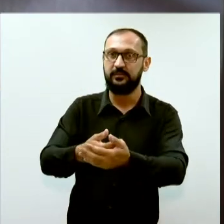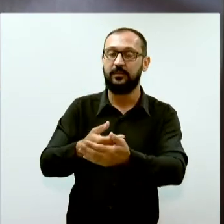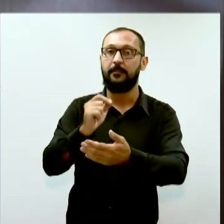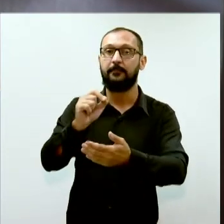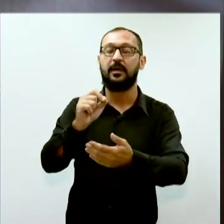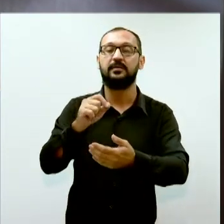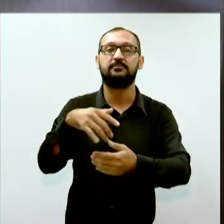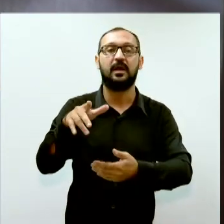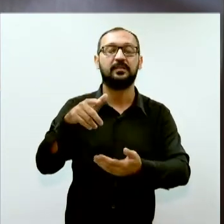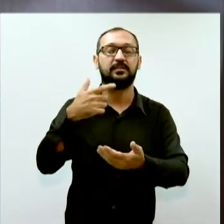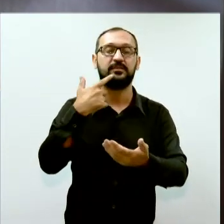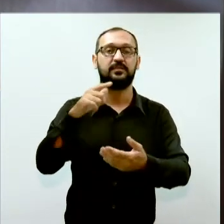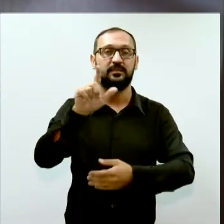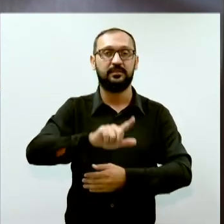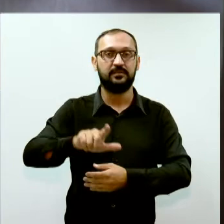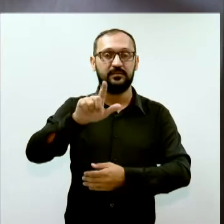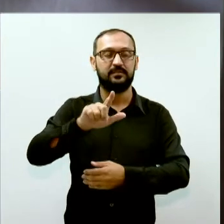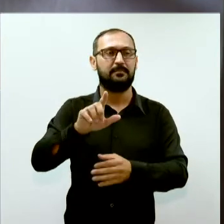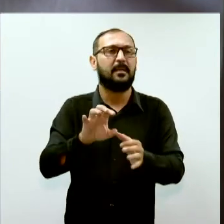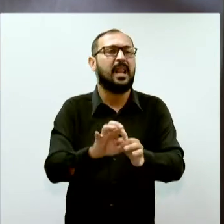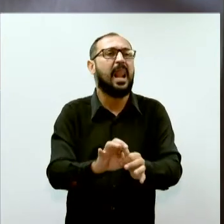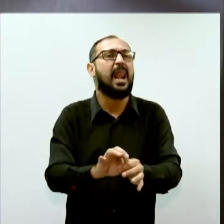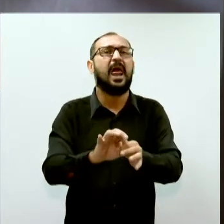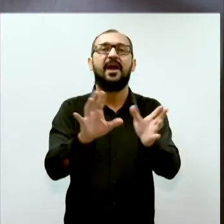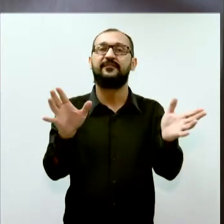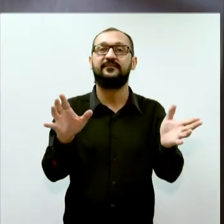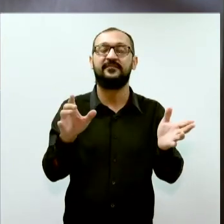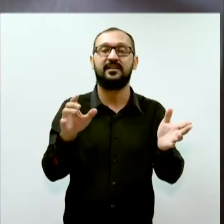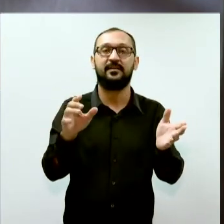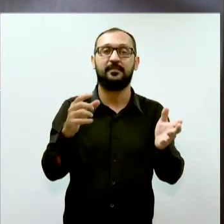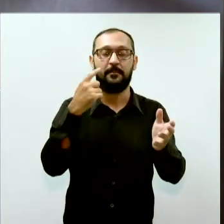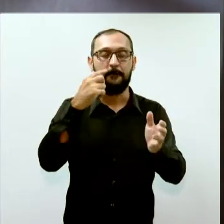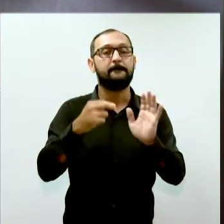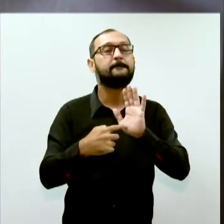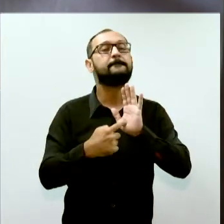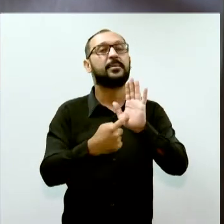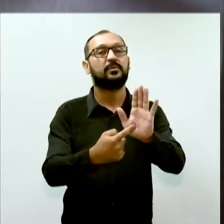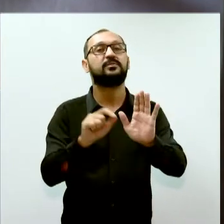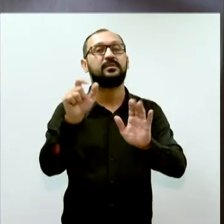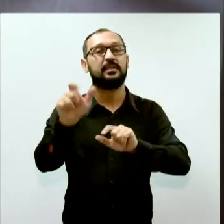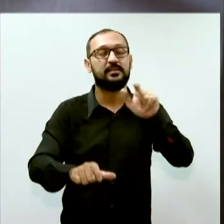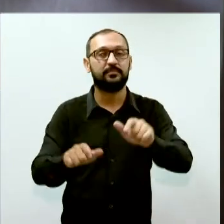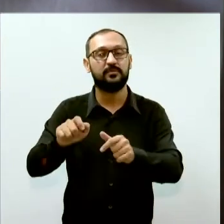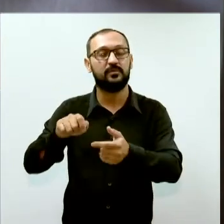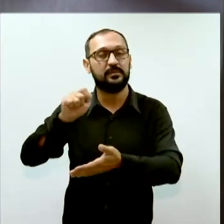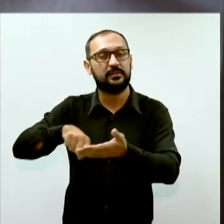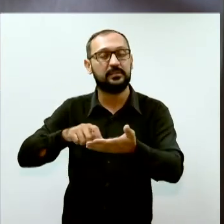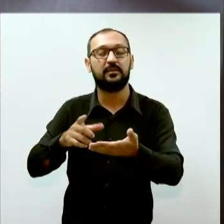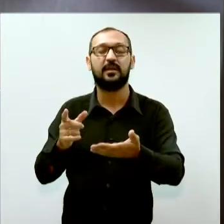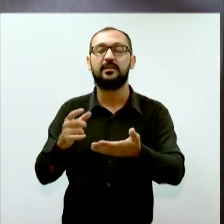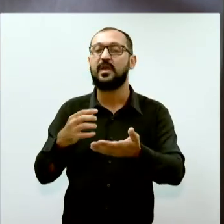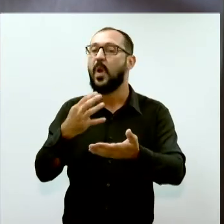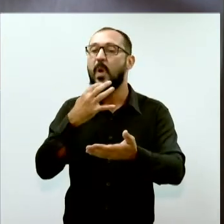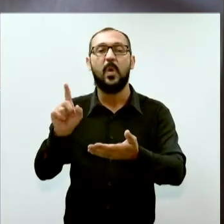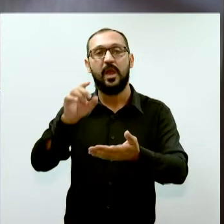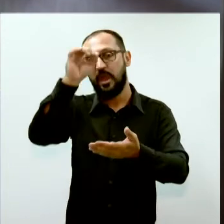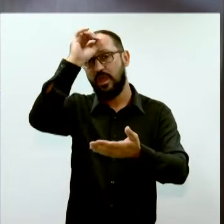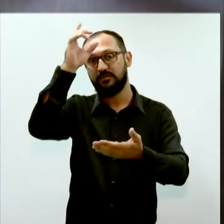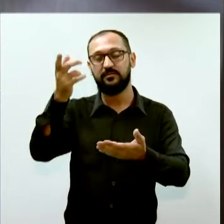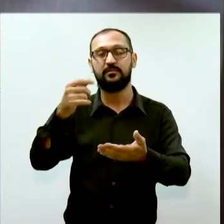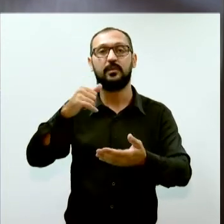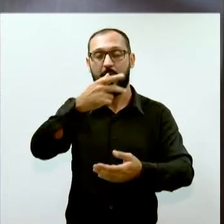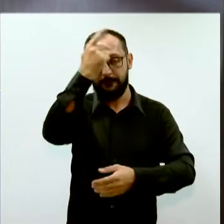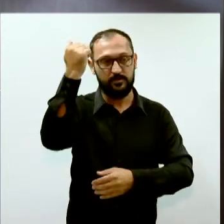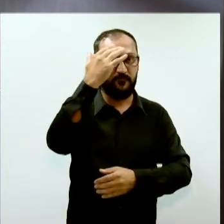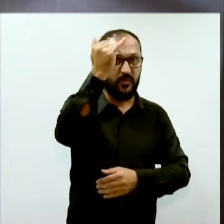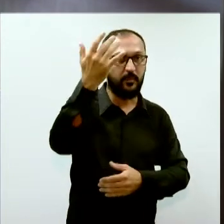cá passou a prestigiar escritores e publicações independentes, dando mais visibilidade aos escritores anônimos em vez